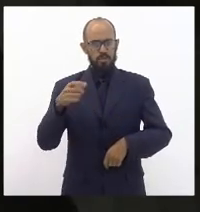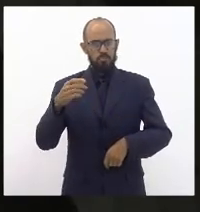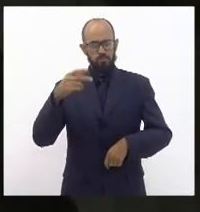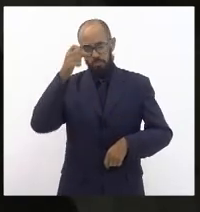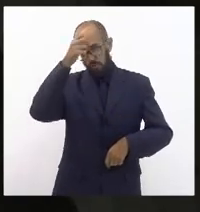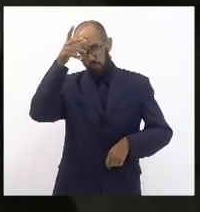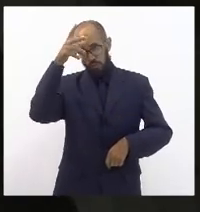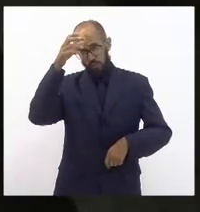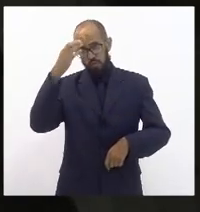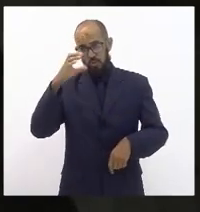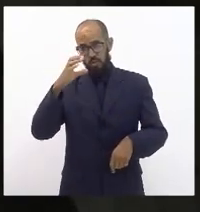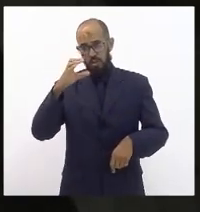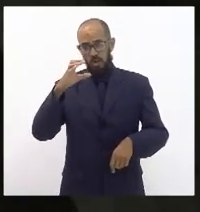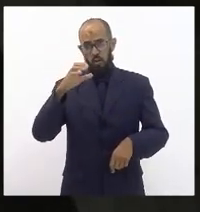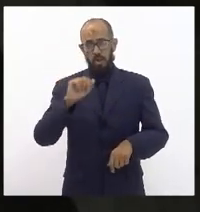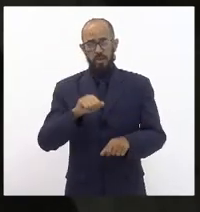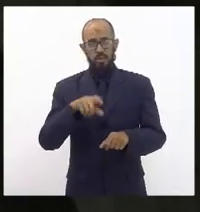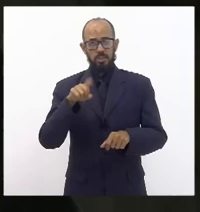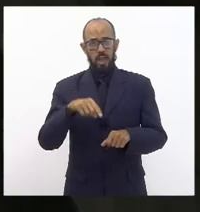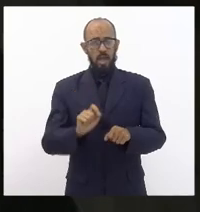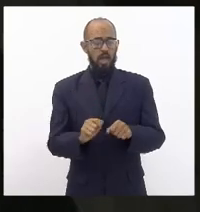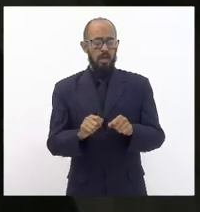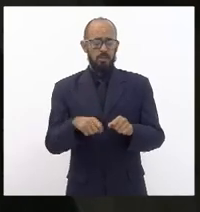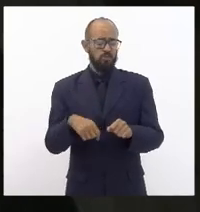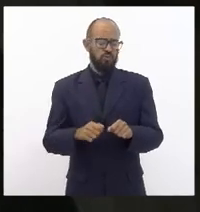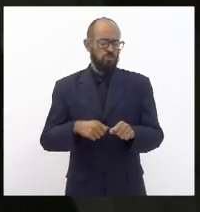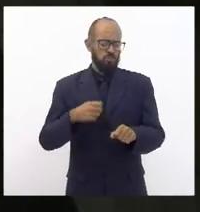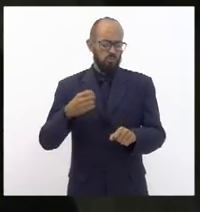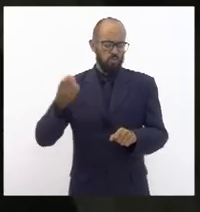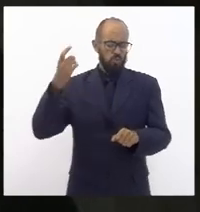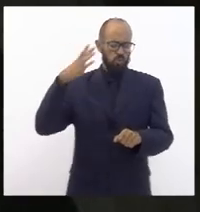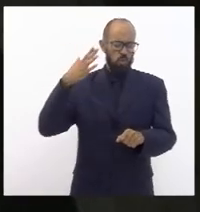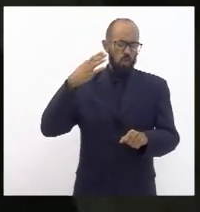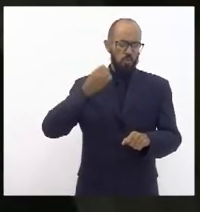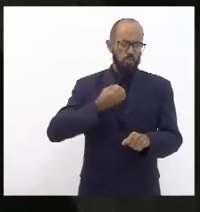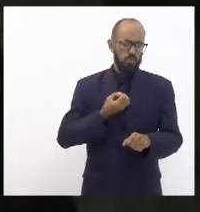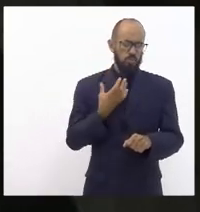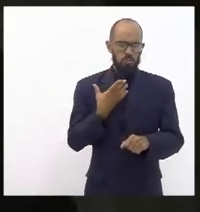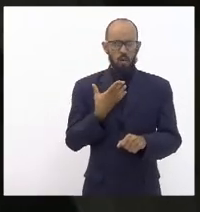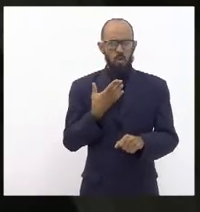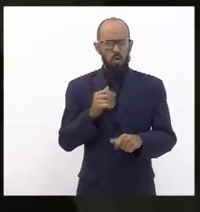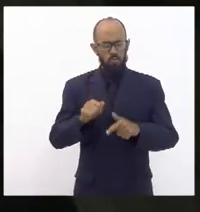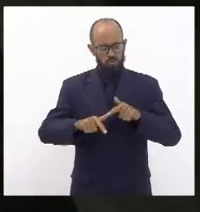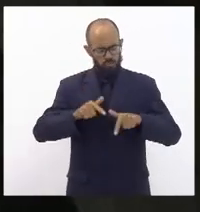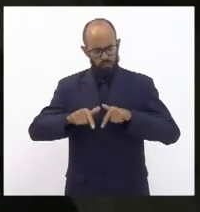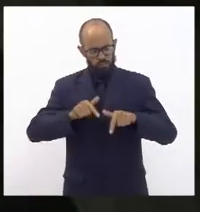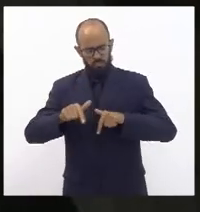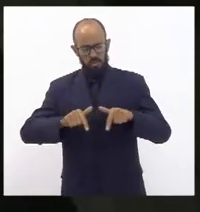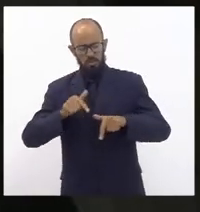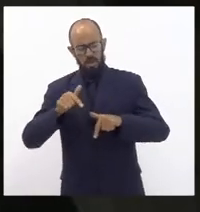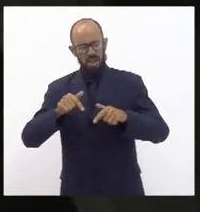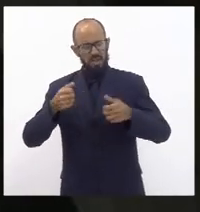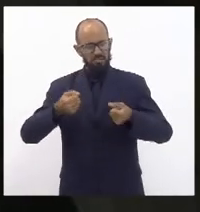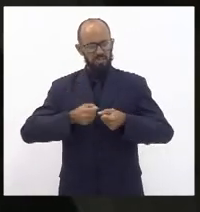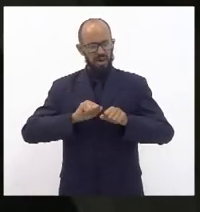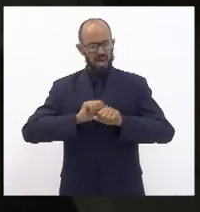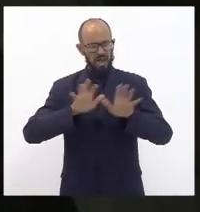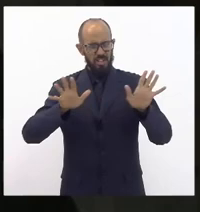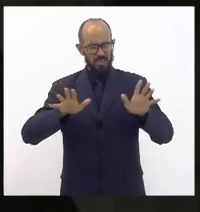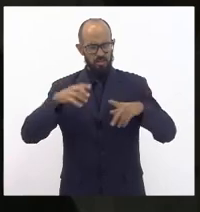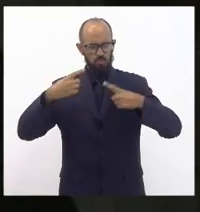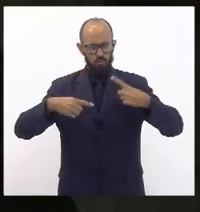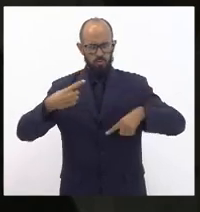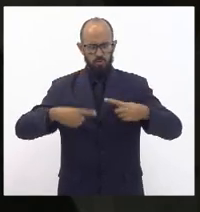companheiro de muita de longa jornada e de muito talento e de muito Fôlego de muita vitalidade e Lucidez política